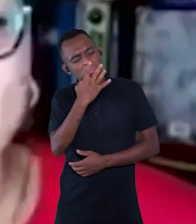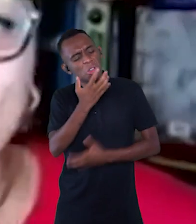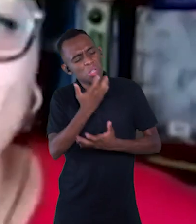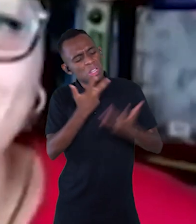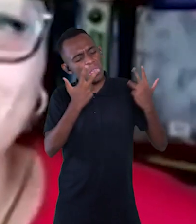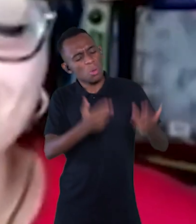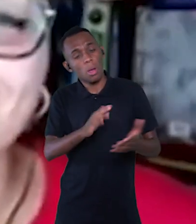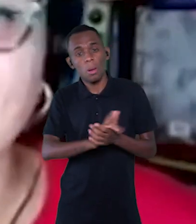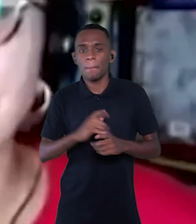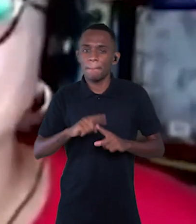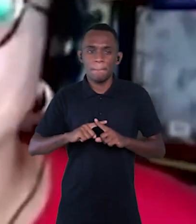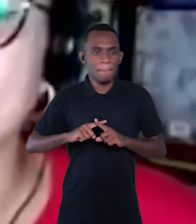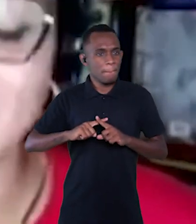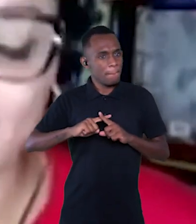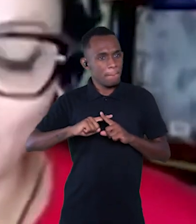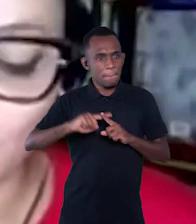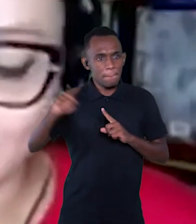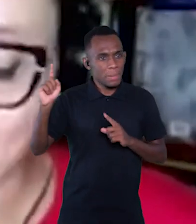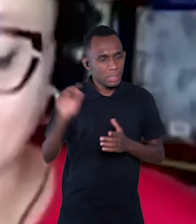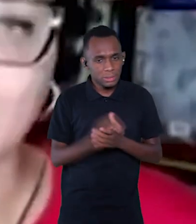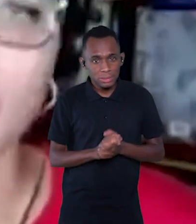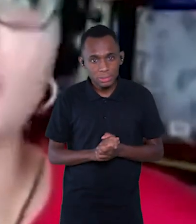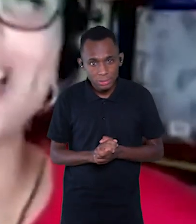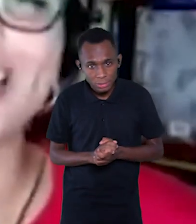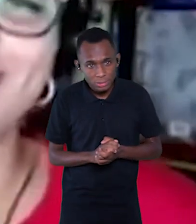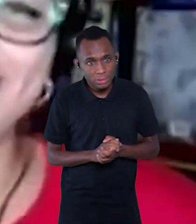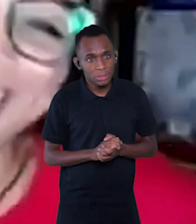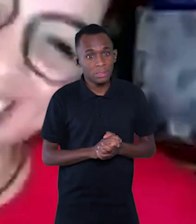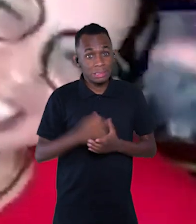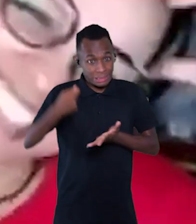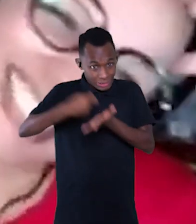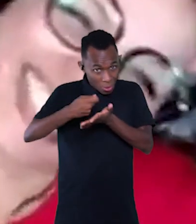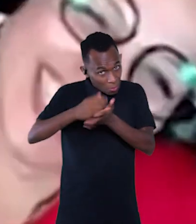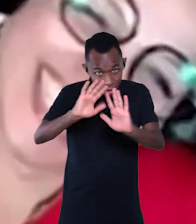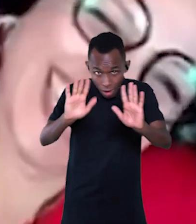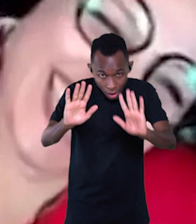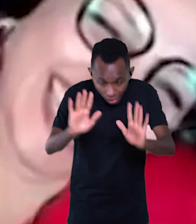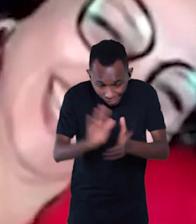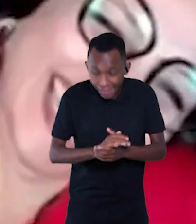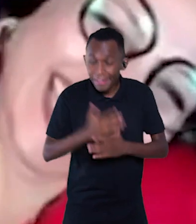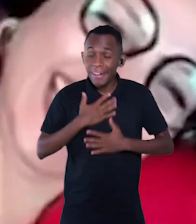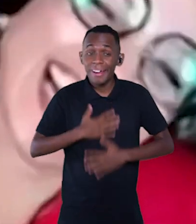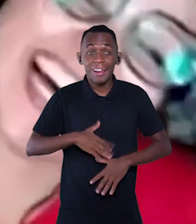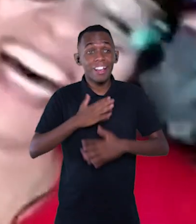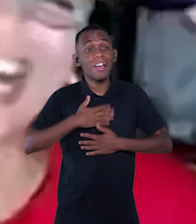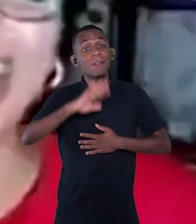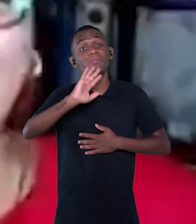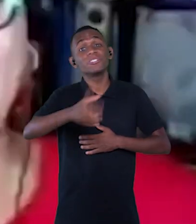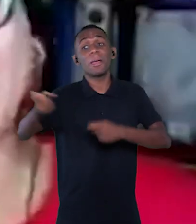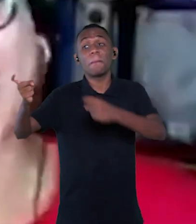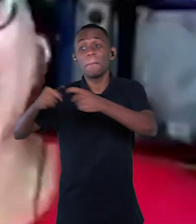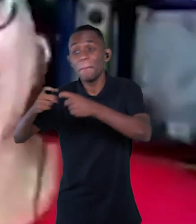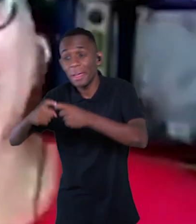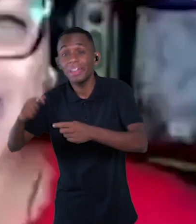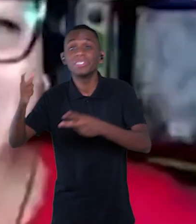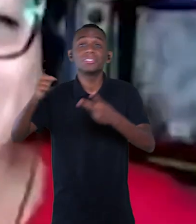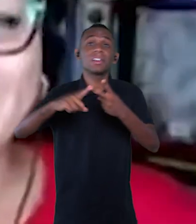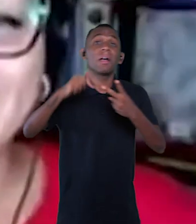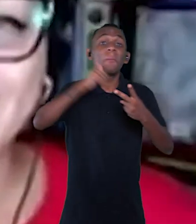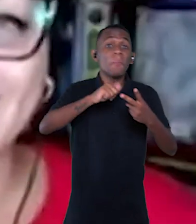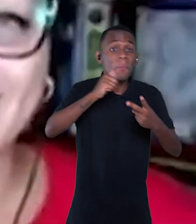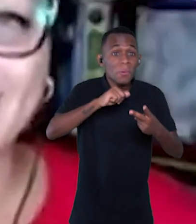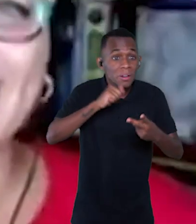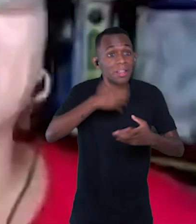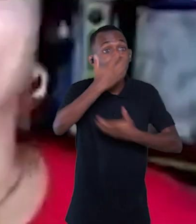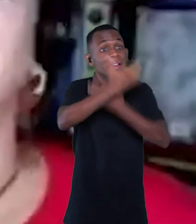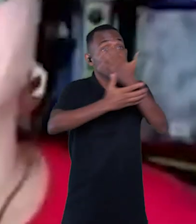queria ser desse jeito. Mas, assim, né, gente, não dá pra Júlia, ter mas tudo não nessa se vida. cobre tanto. Você já é médica, já é